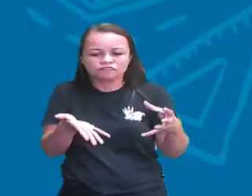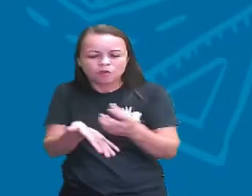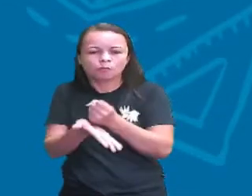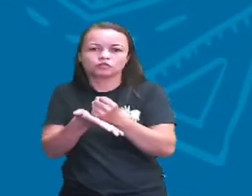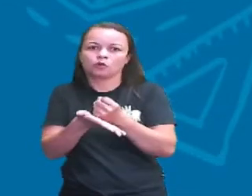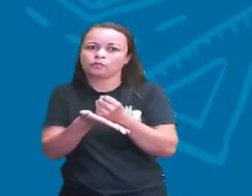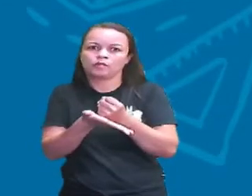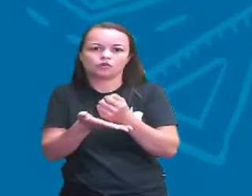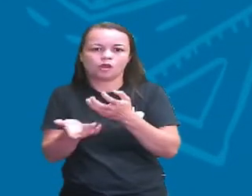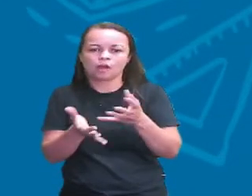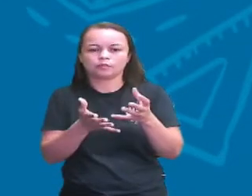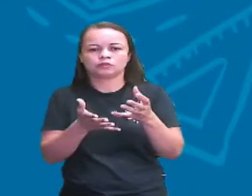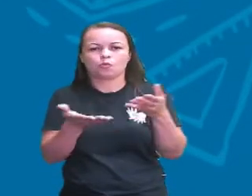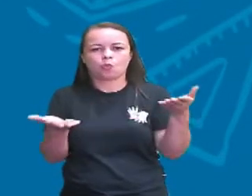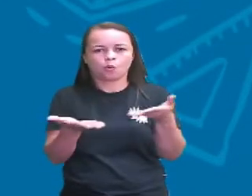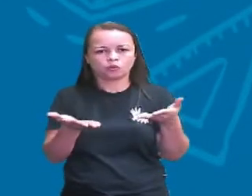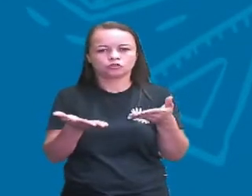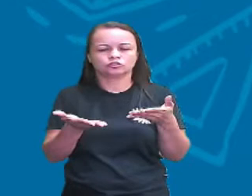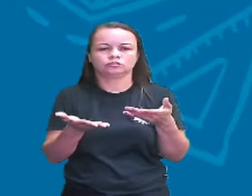continuar.